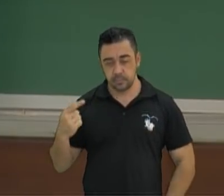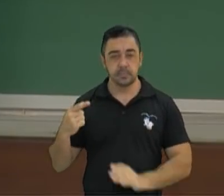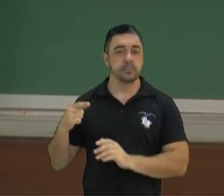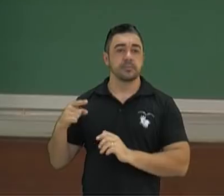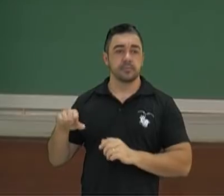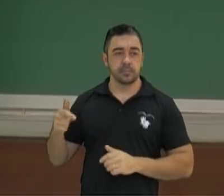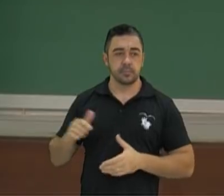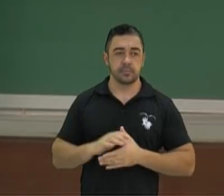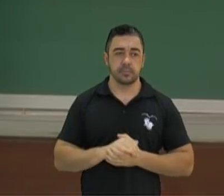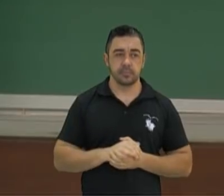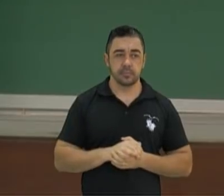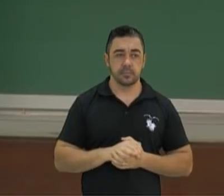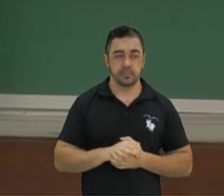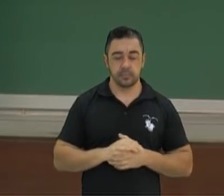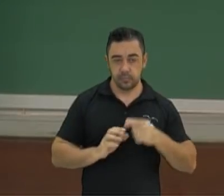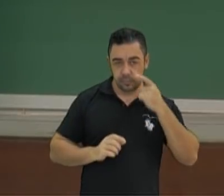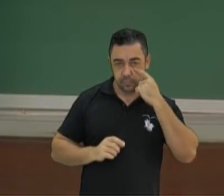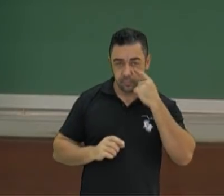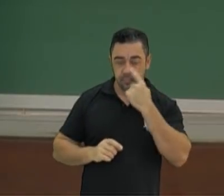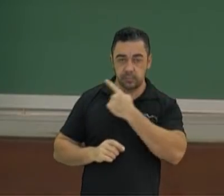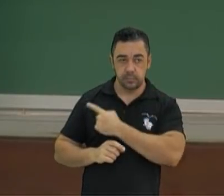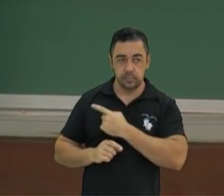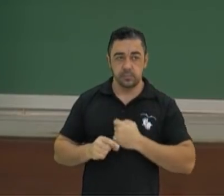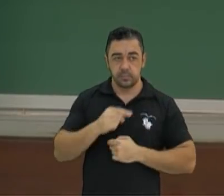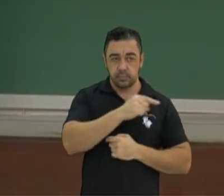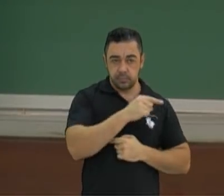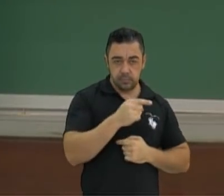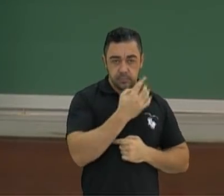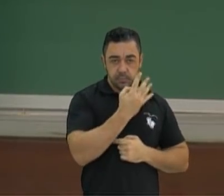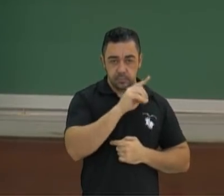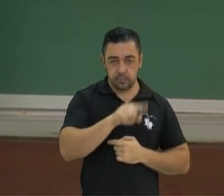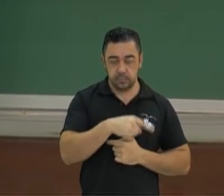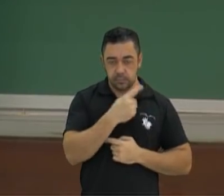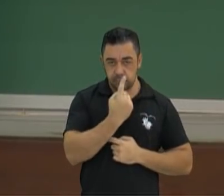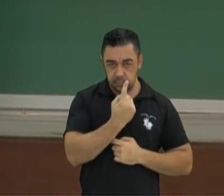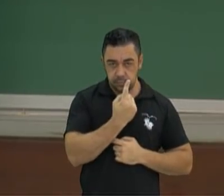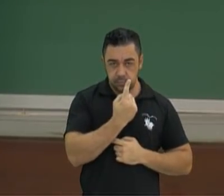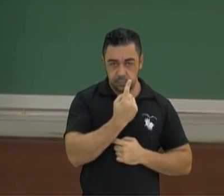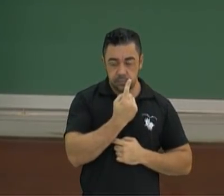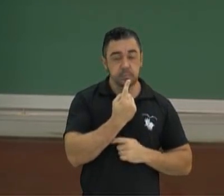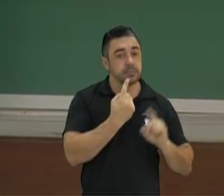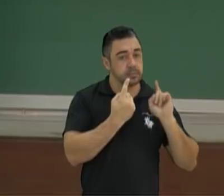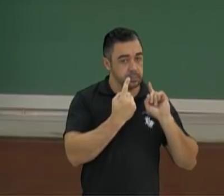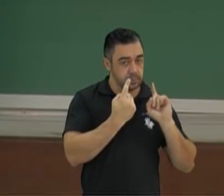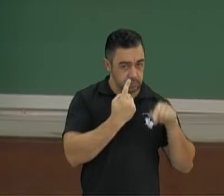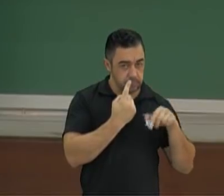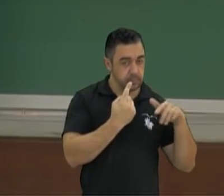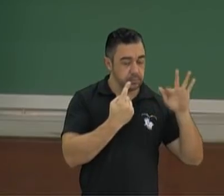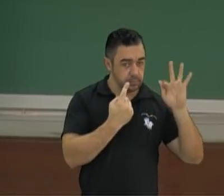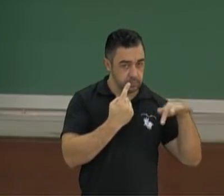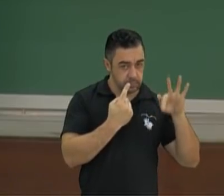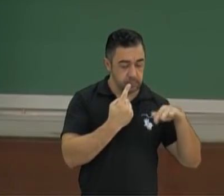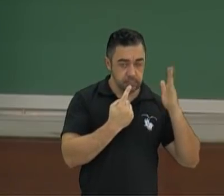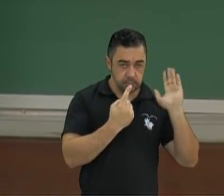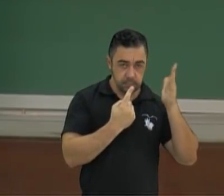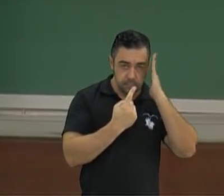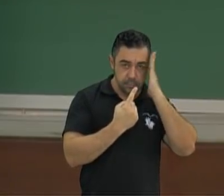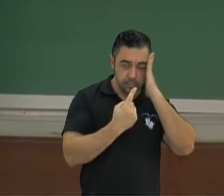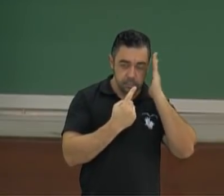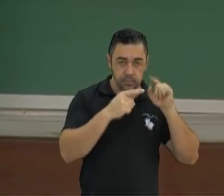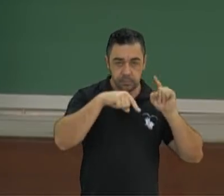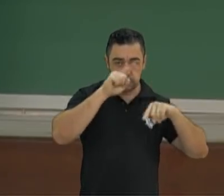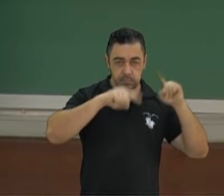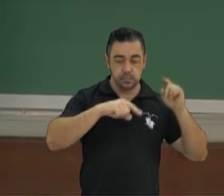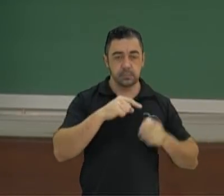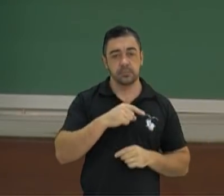inicial. Então, nós vamos pegar lá, menos 4,1 é a temperatura final, é a temperatura já com a